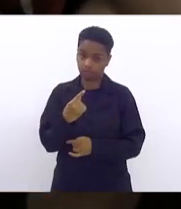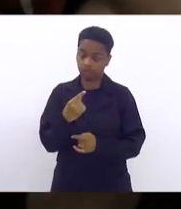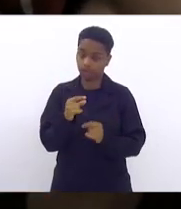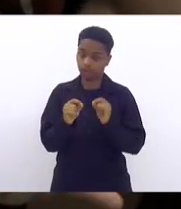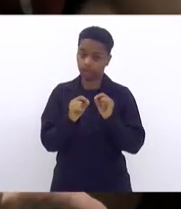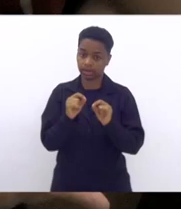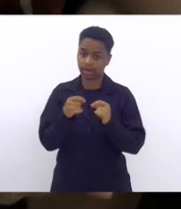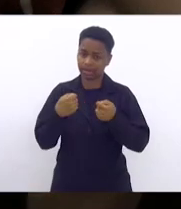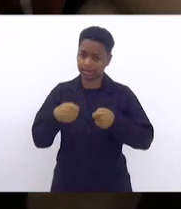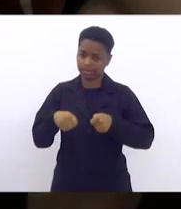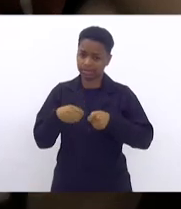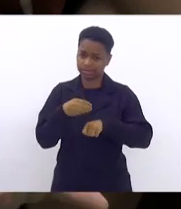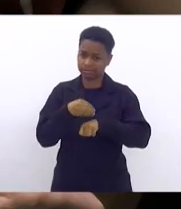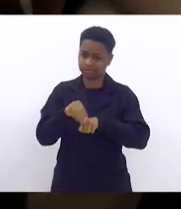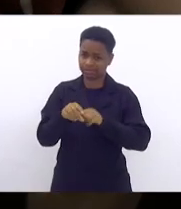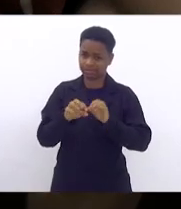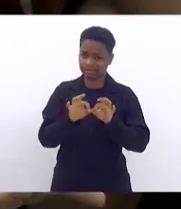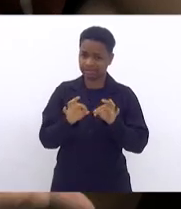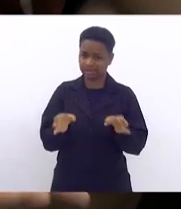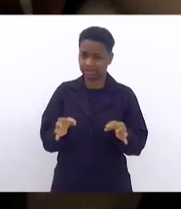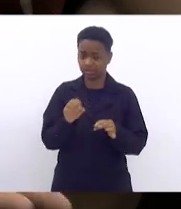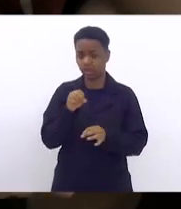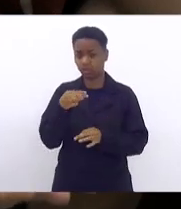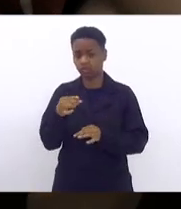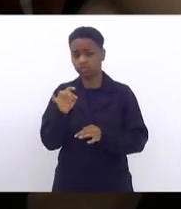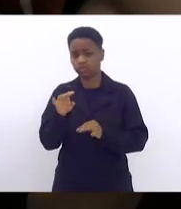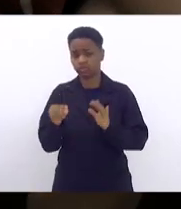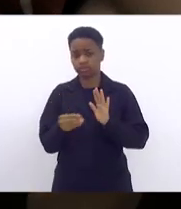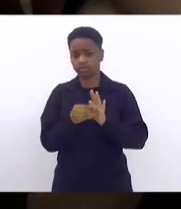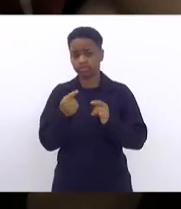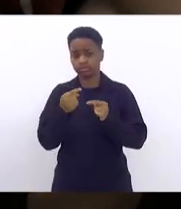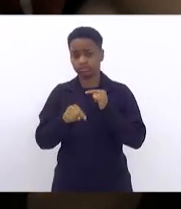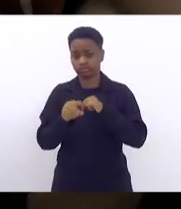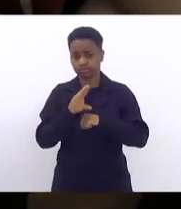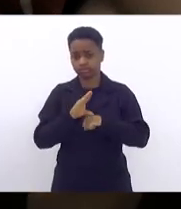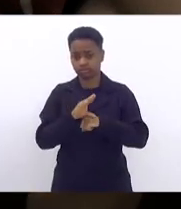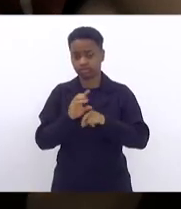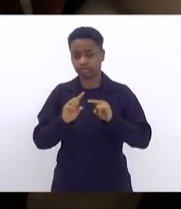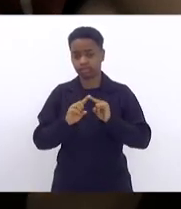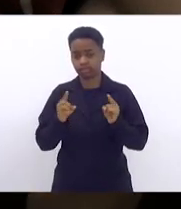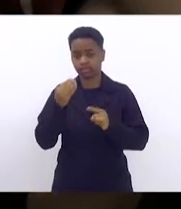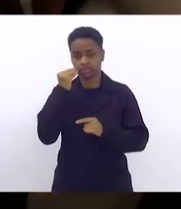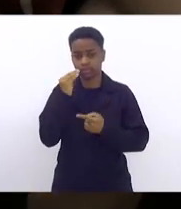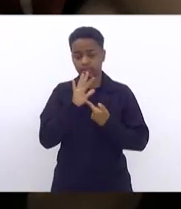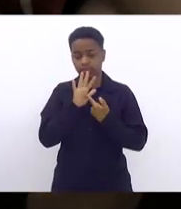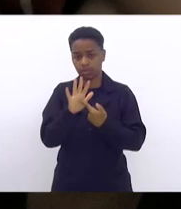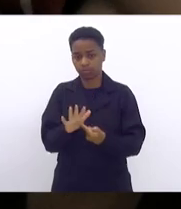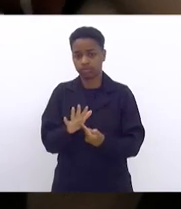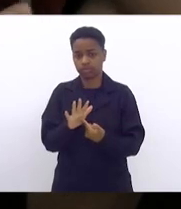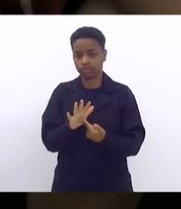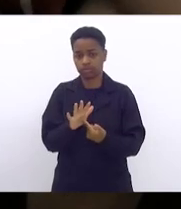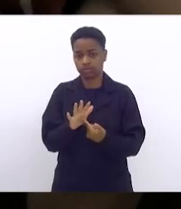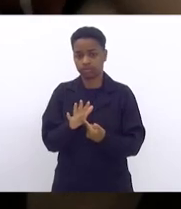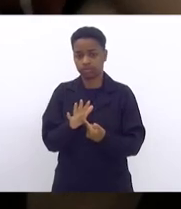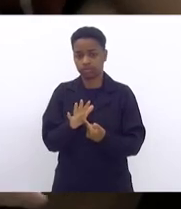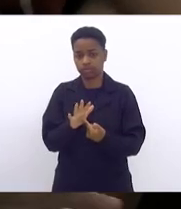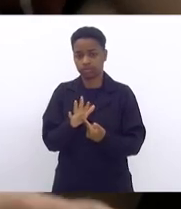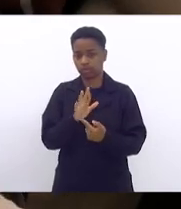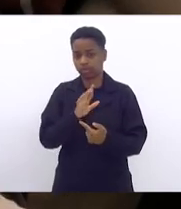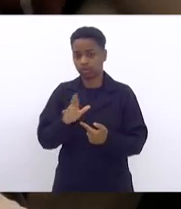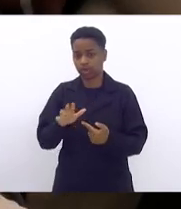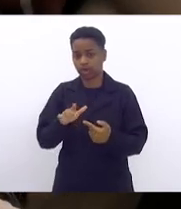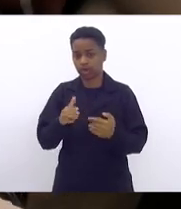precisaria ou não indicação simples ou seria só a inconstitucionalidade. Mas só estou querendo mostrar que a divergência não é de